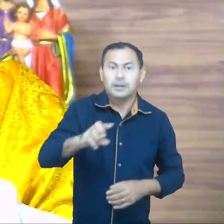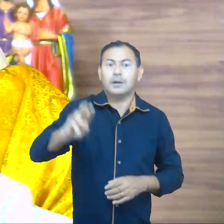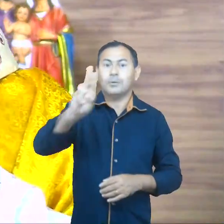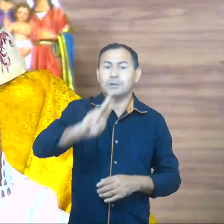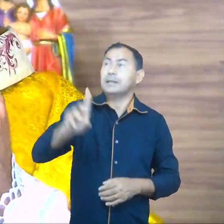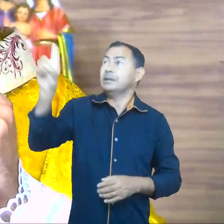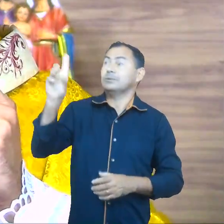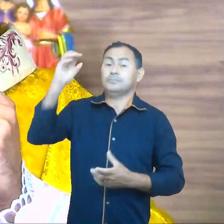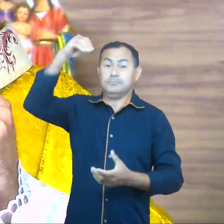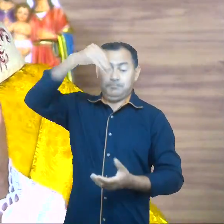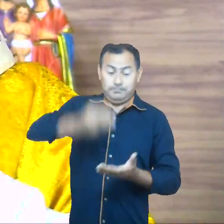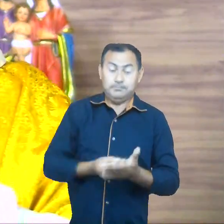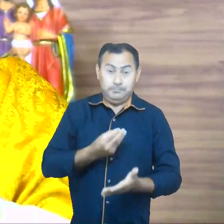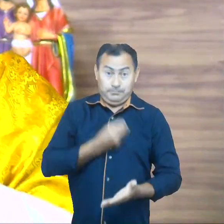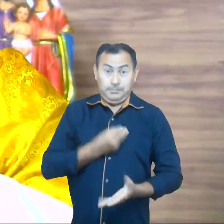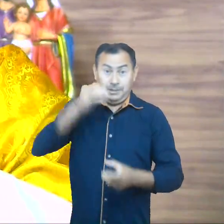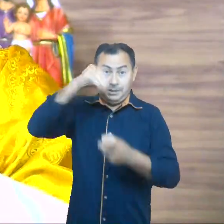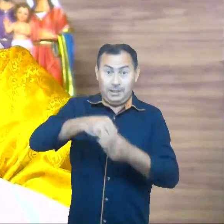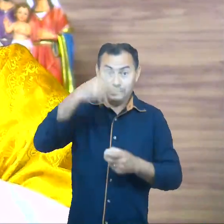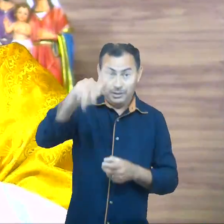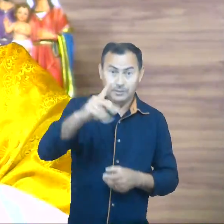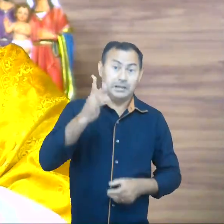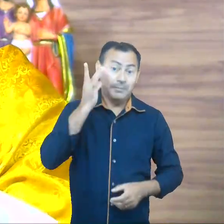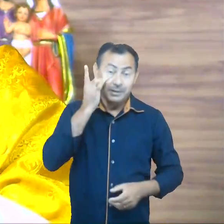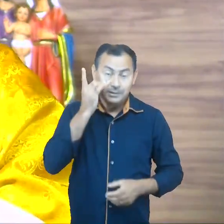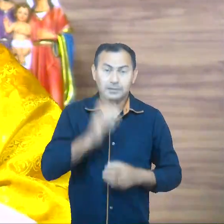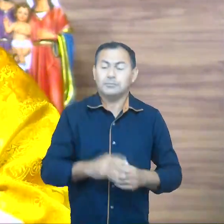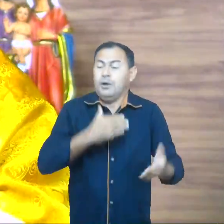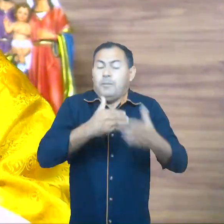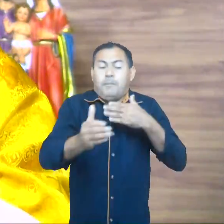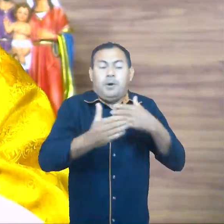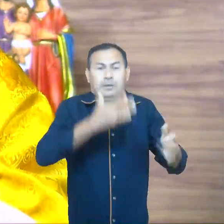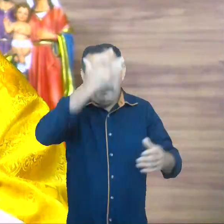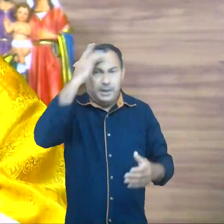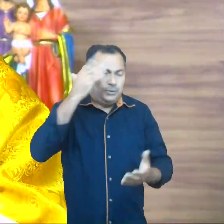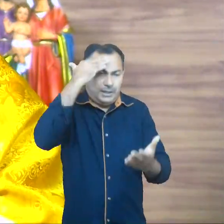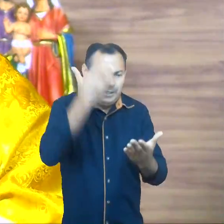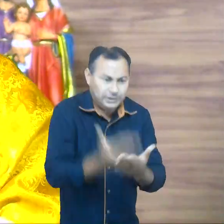por Deus, não importa que as pessoas acreditem ou não